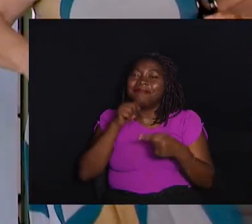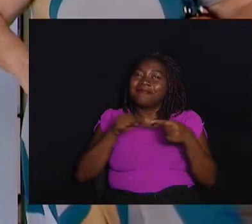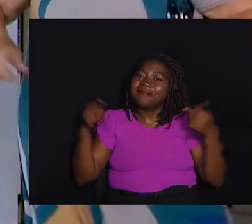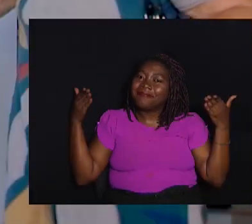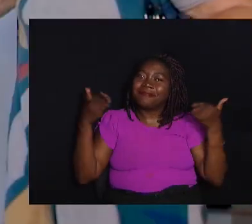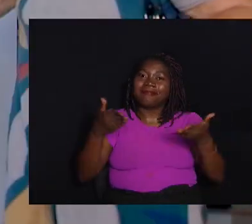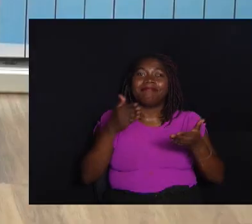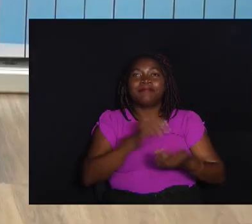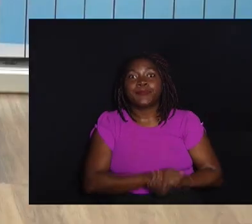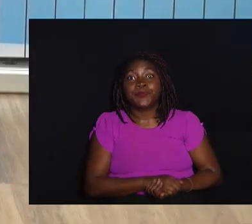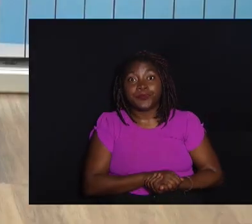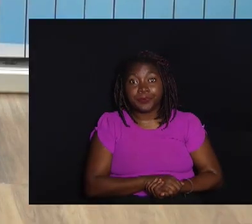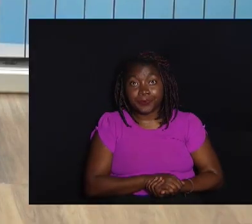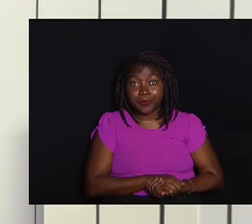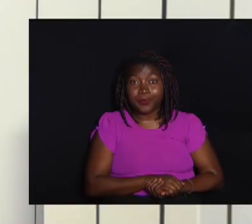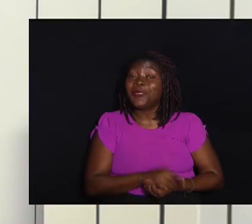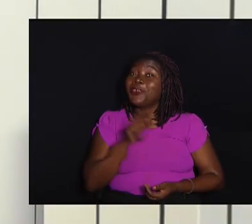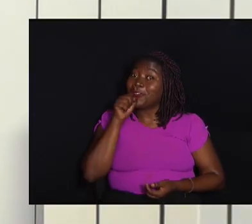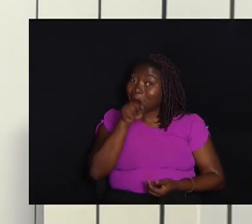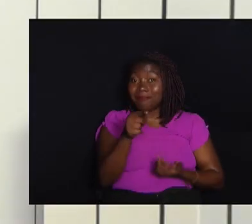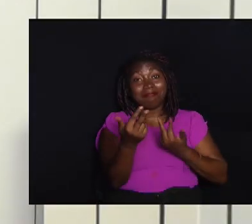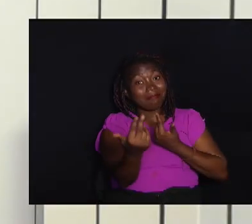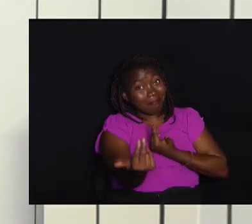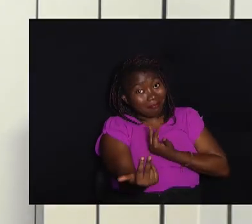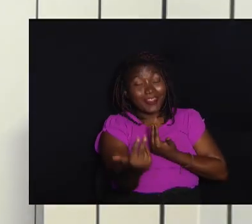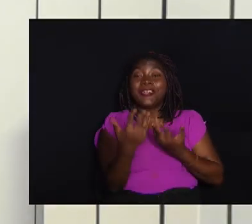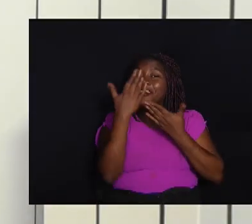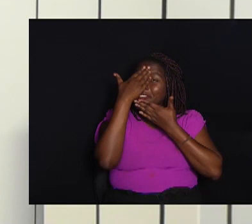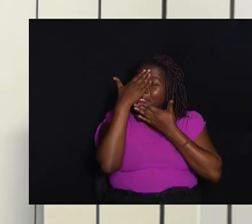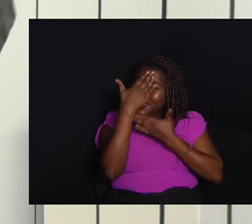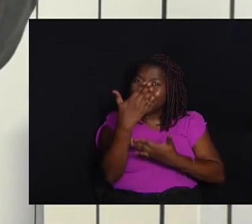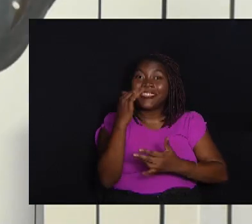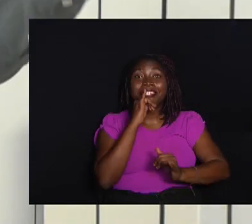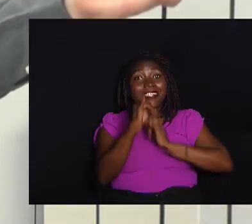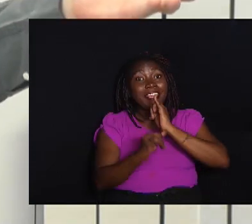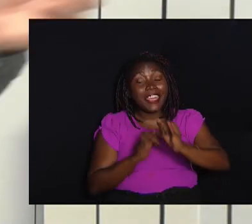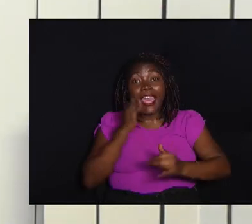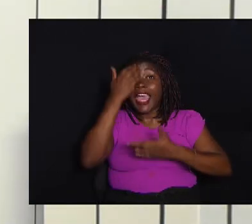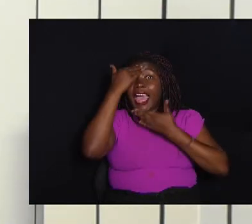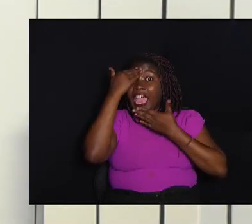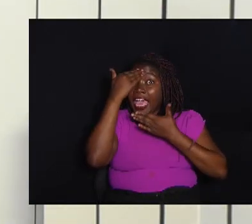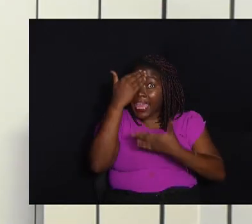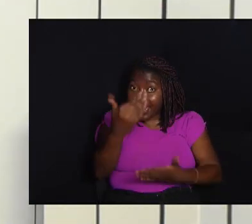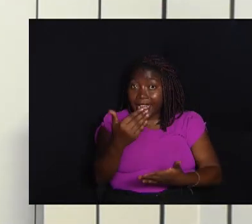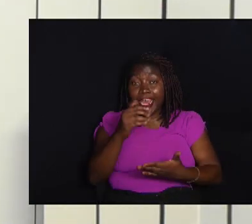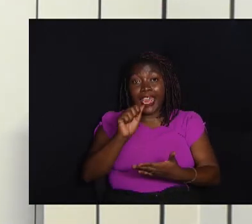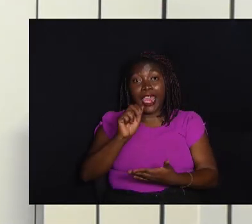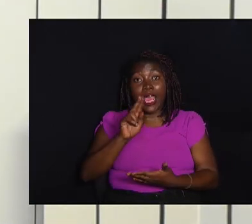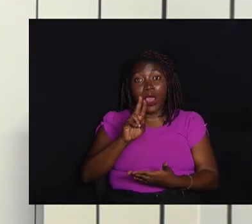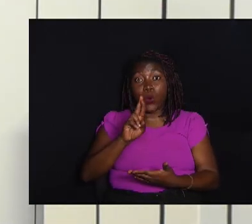Gabriel. Para você também, André Aranha, muito obrigado pelas informações. Agradeço ao Aurílio Caiado,